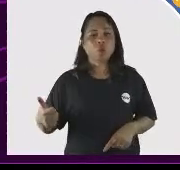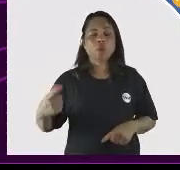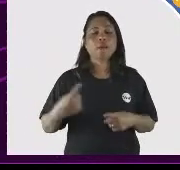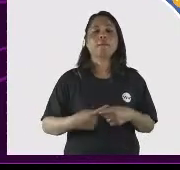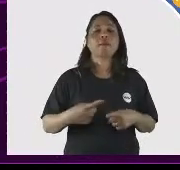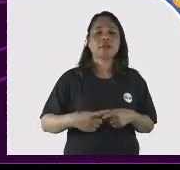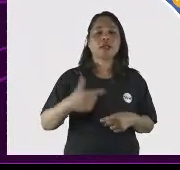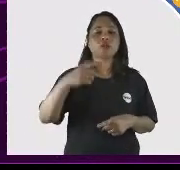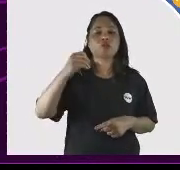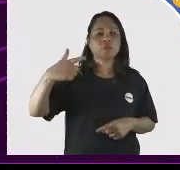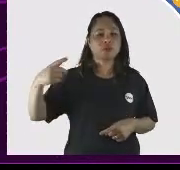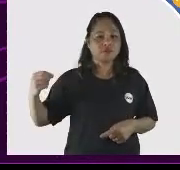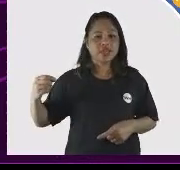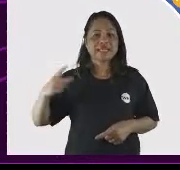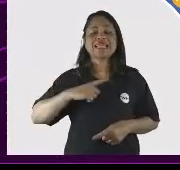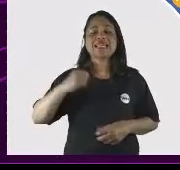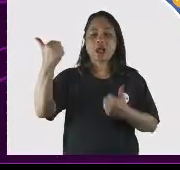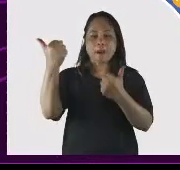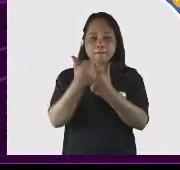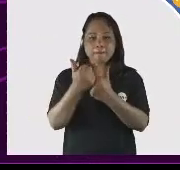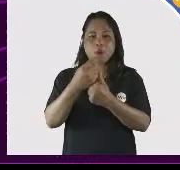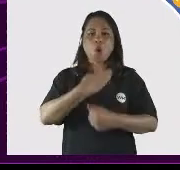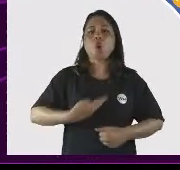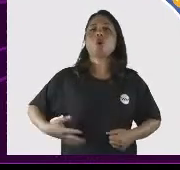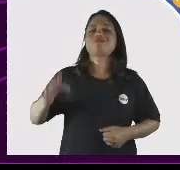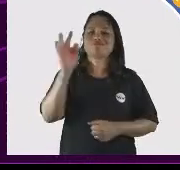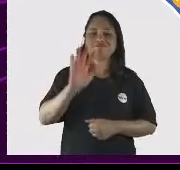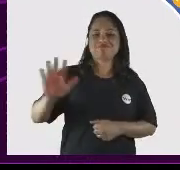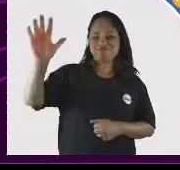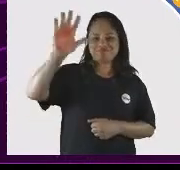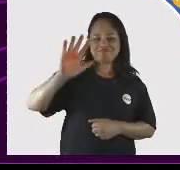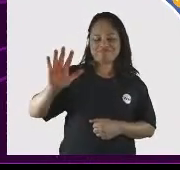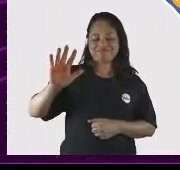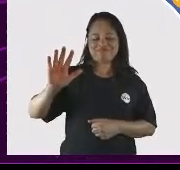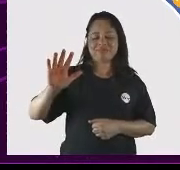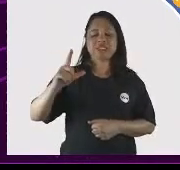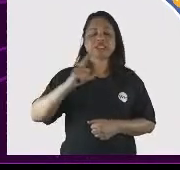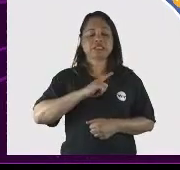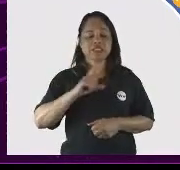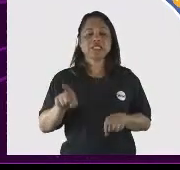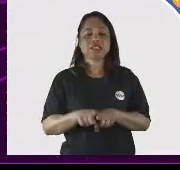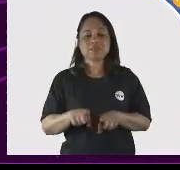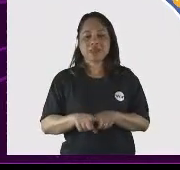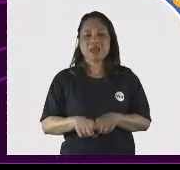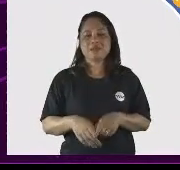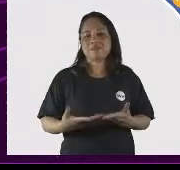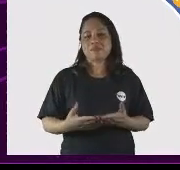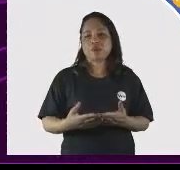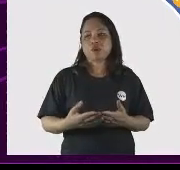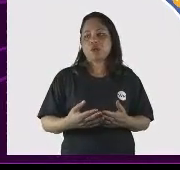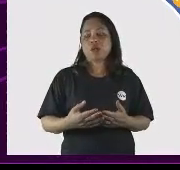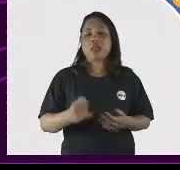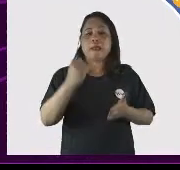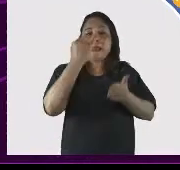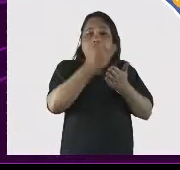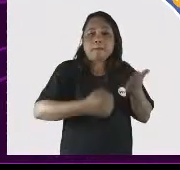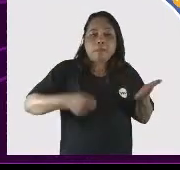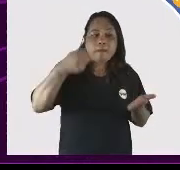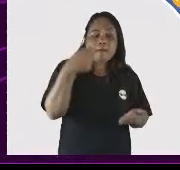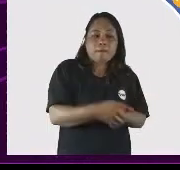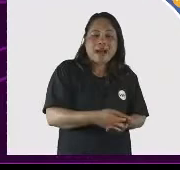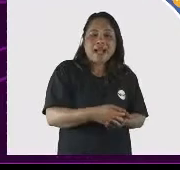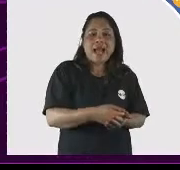um apoio do governo federal é deixaram de pagar muitos impostos